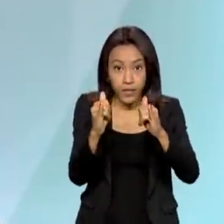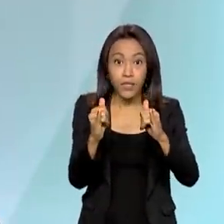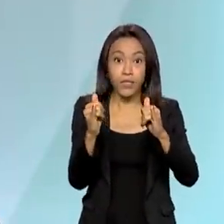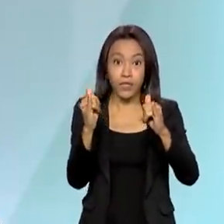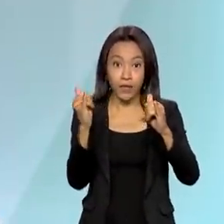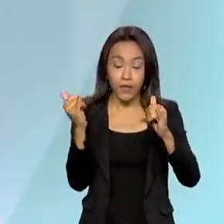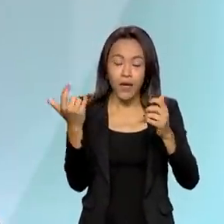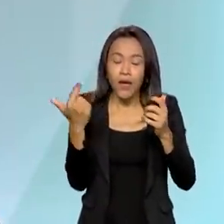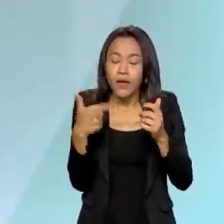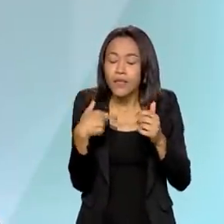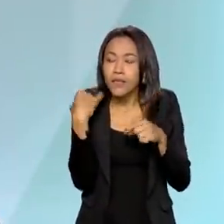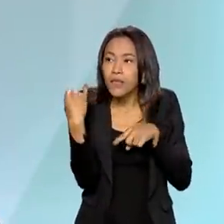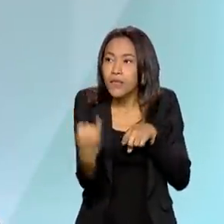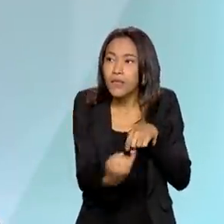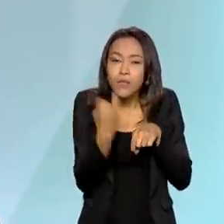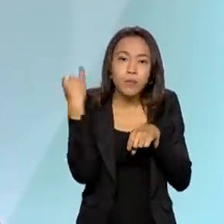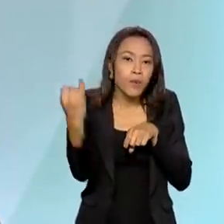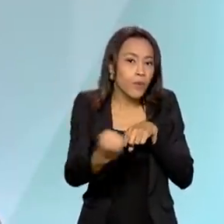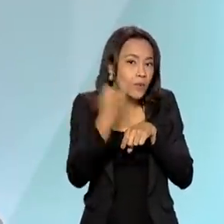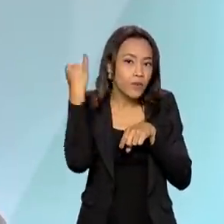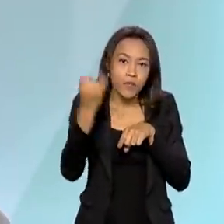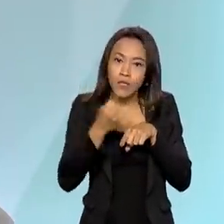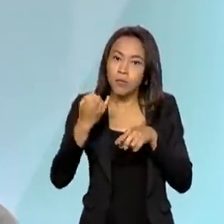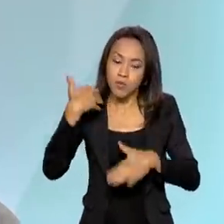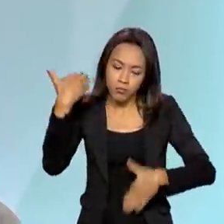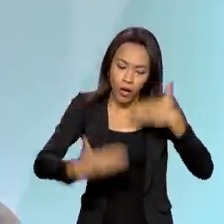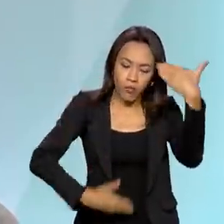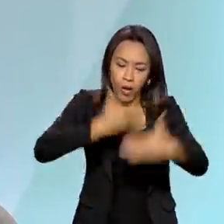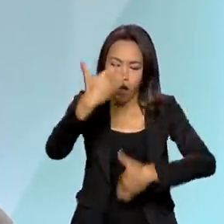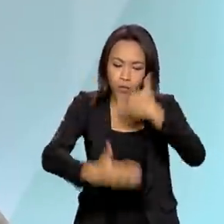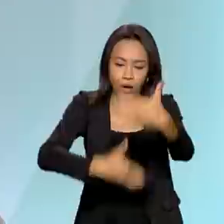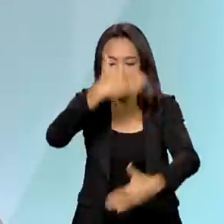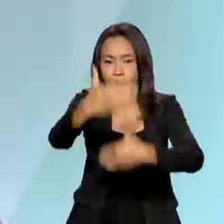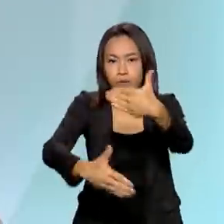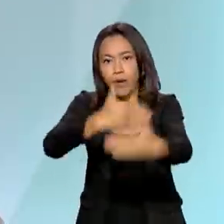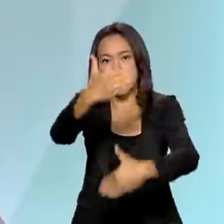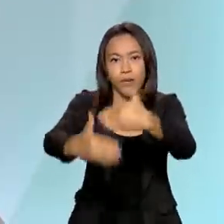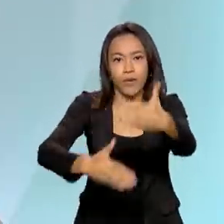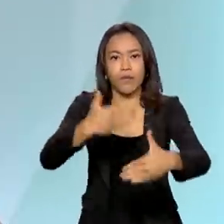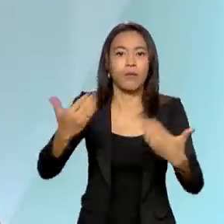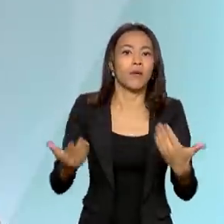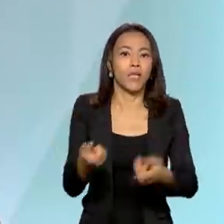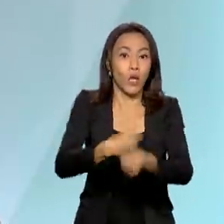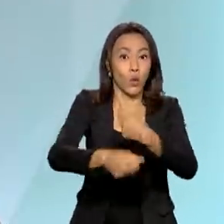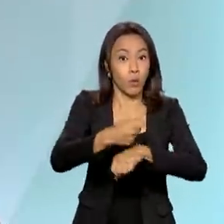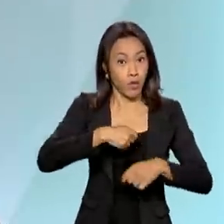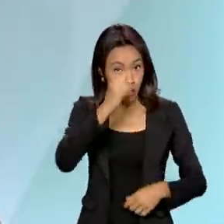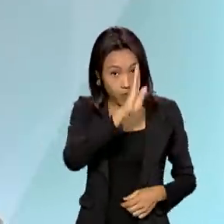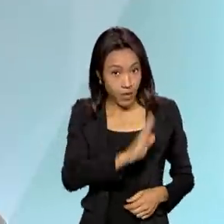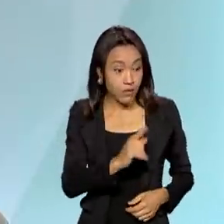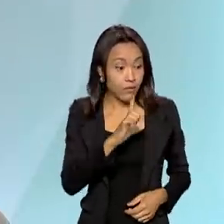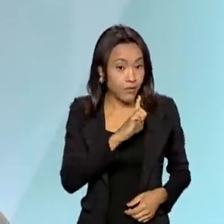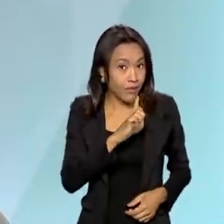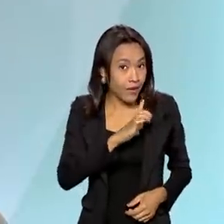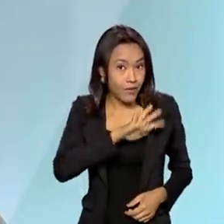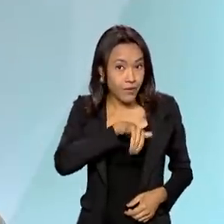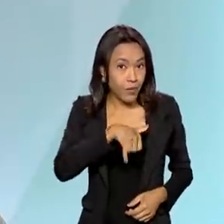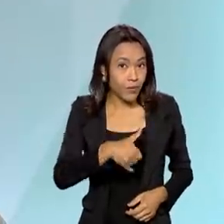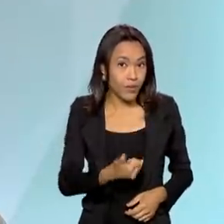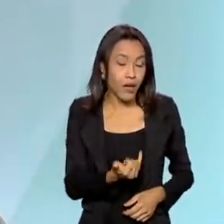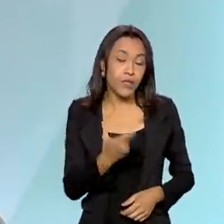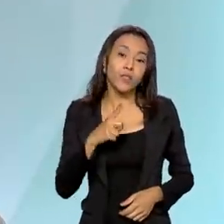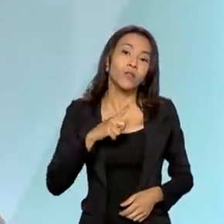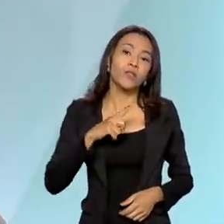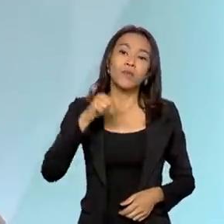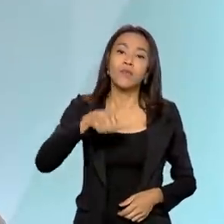fundamental para o desenvolvimento das economias. E o Brasil tem uma possibilidade. Imagina que nós temos um pré